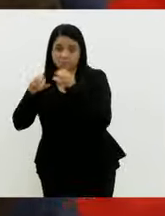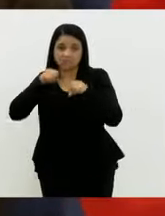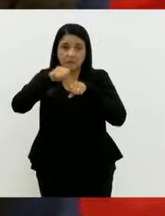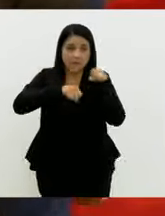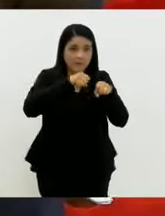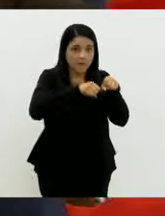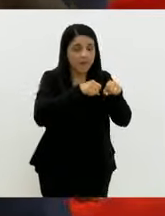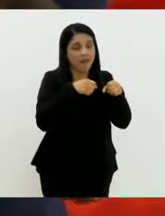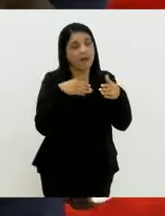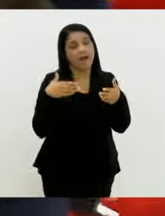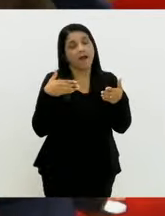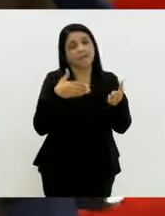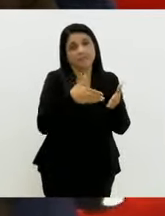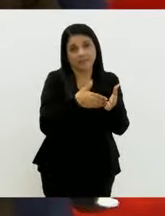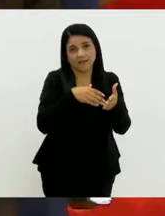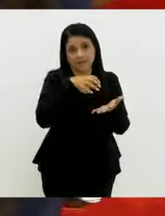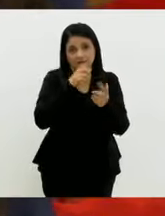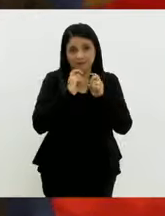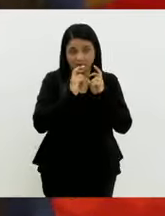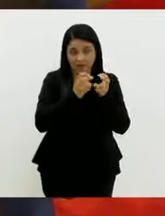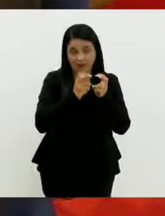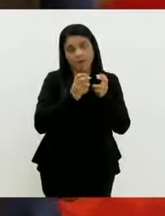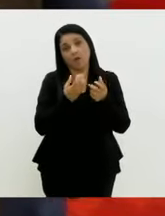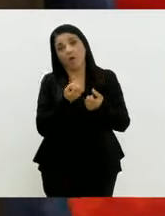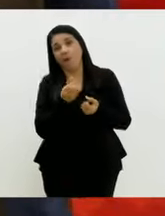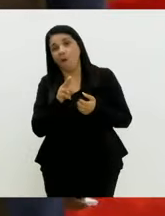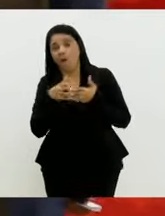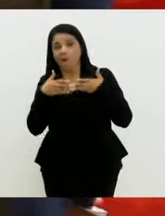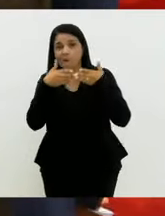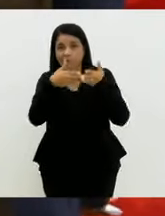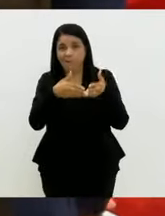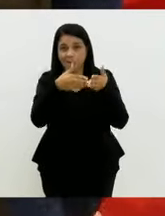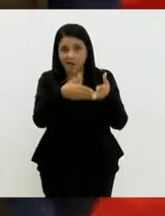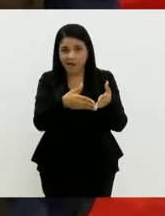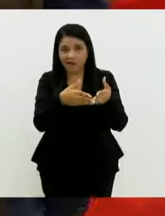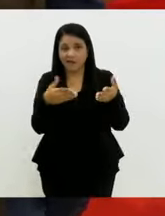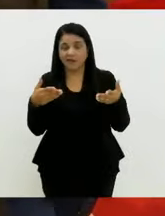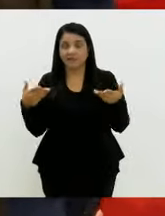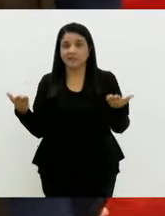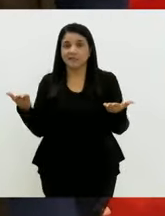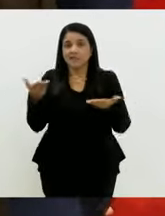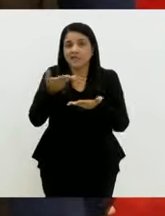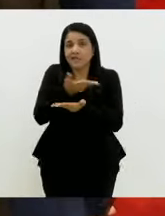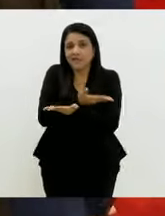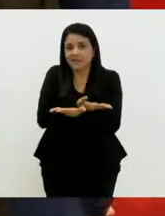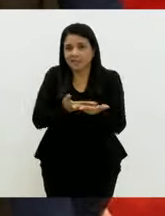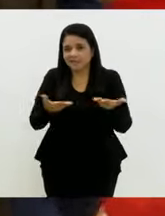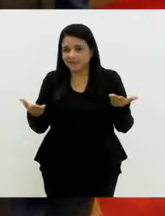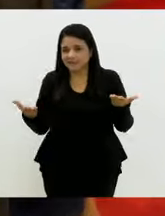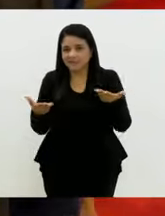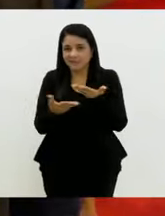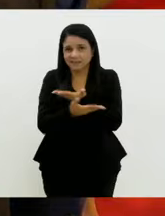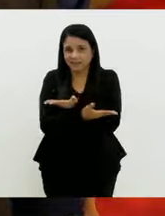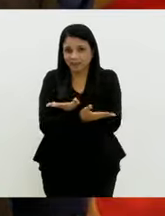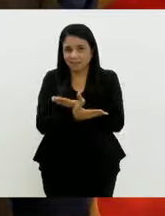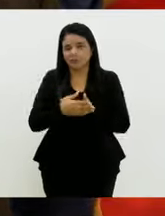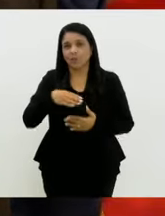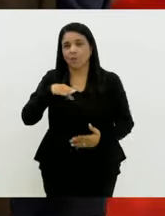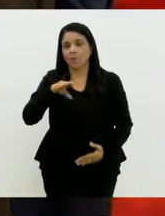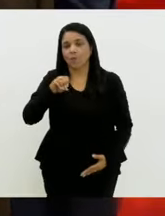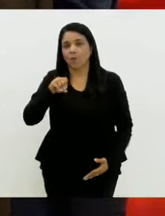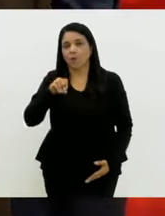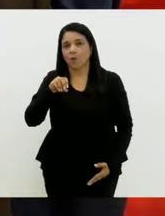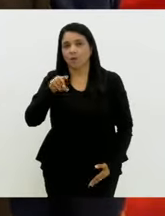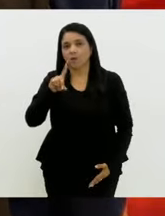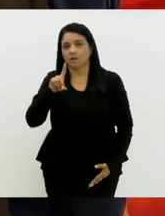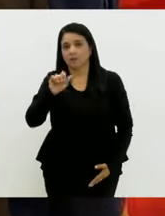trem até o trabalho, a chamada integração dos modais. Eu já tentei fazer o cumpra-se uma vez dessa lei e vejo